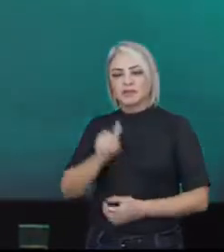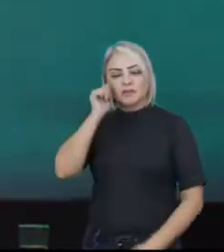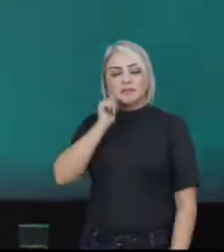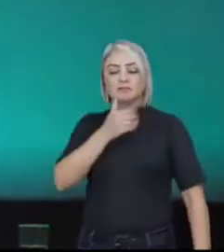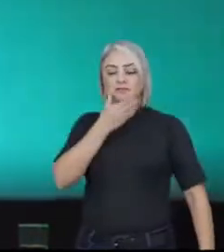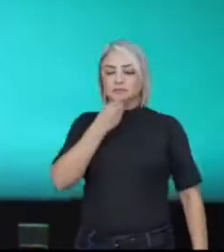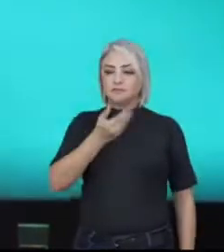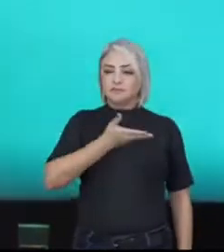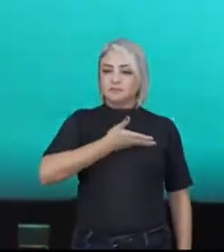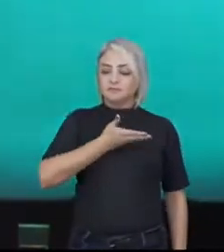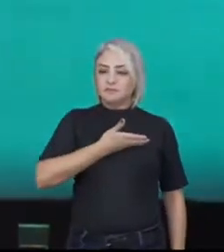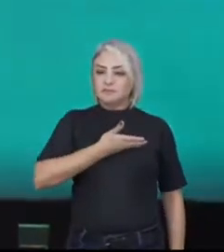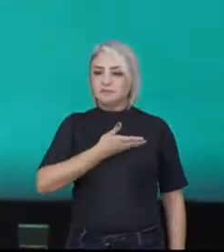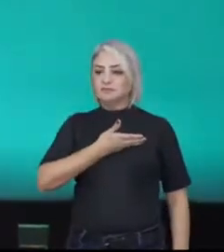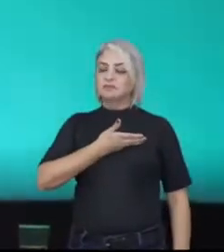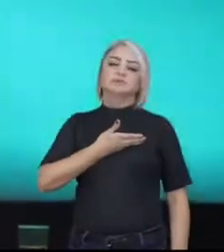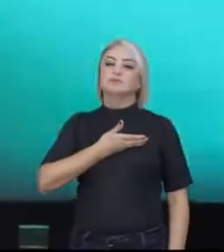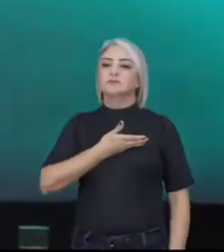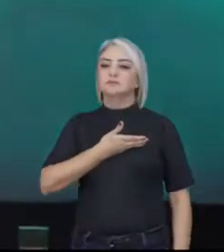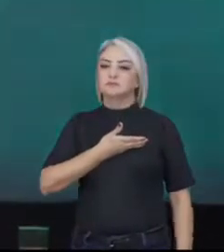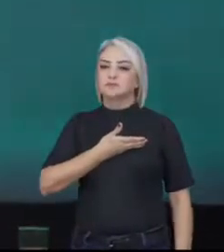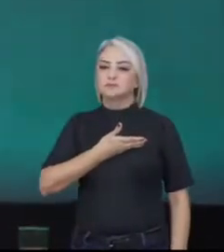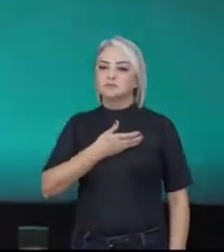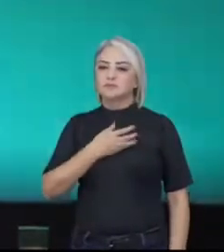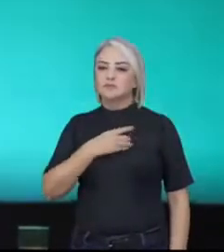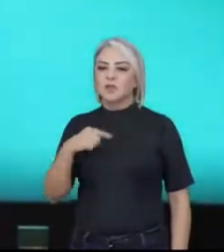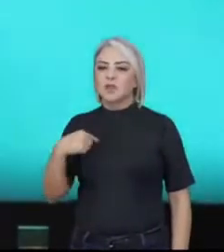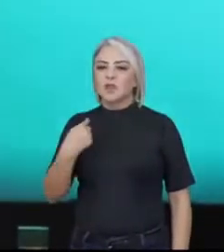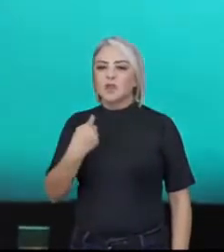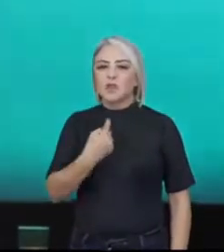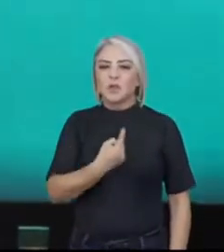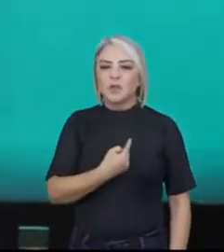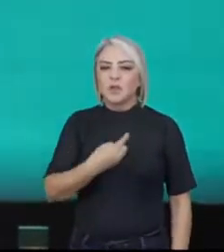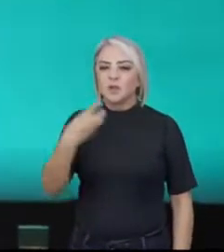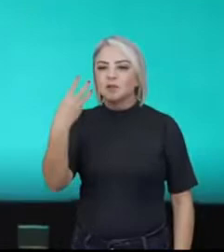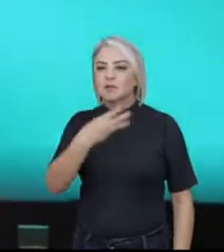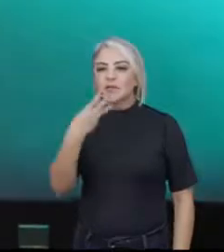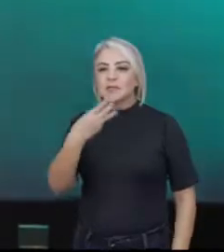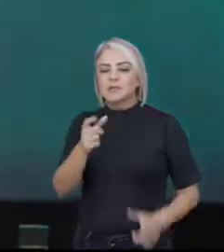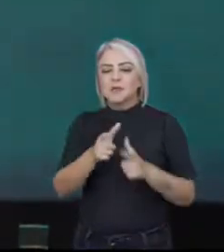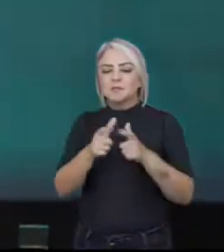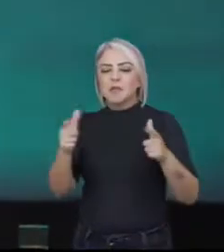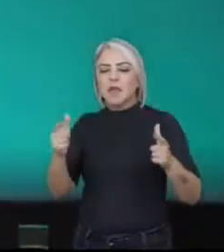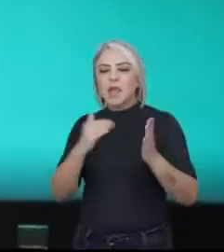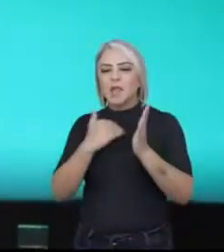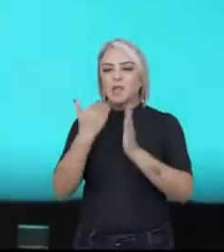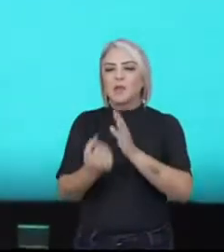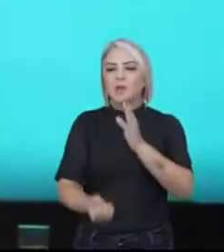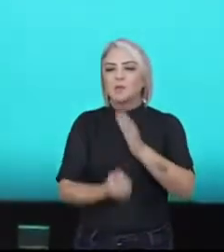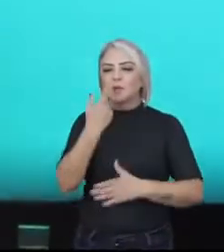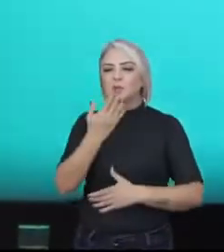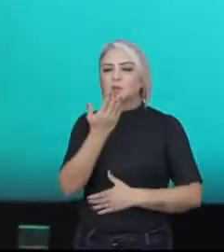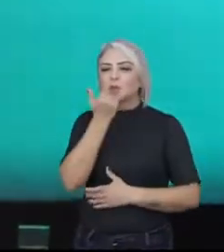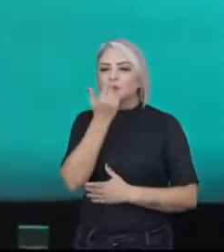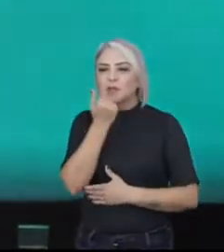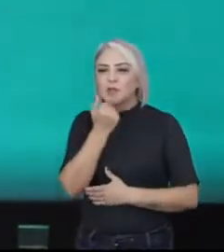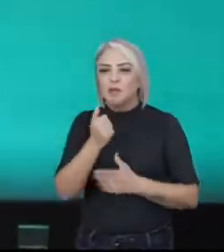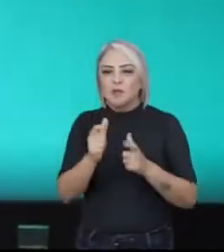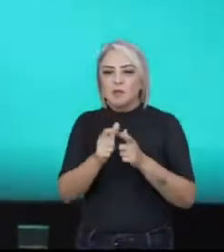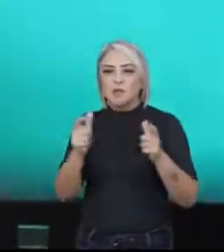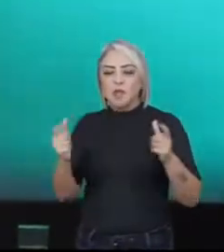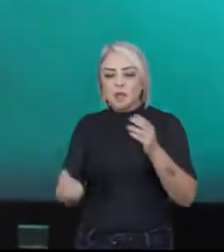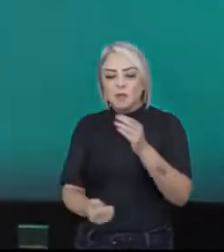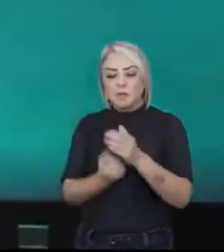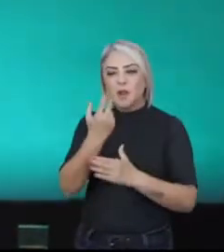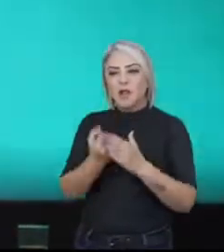amigos, somos o terceiro maior produtor mundial de alimentos. Somos o maior produtor de proteína